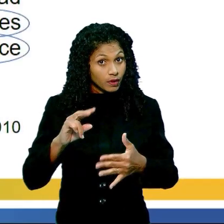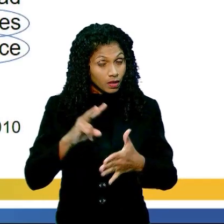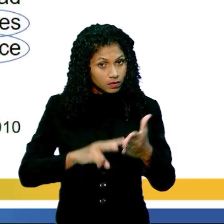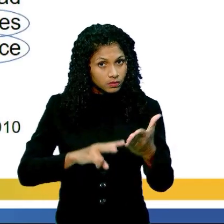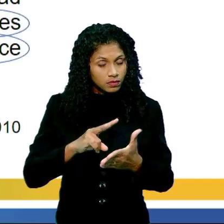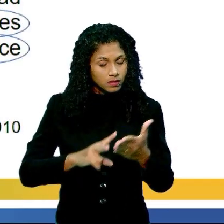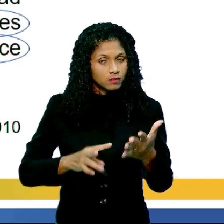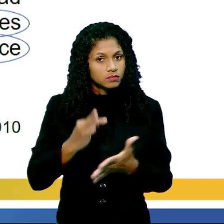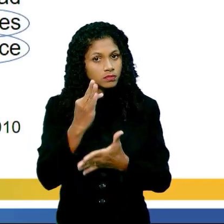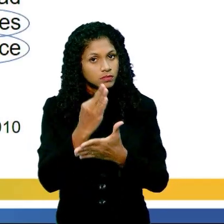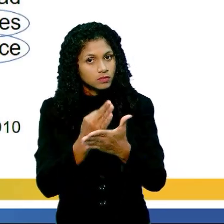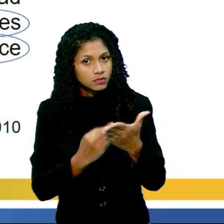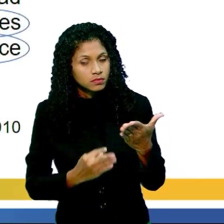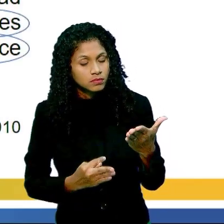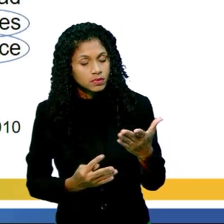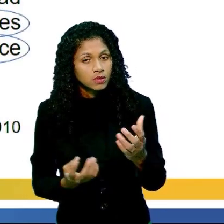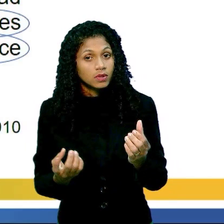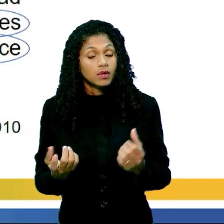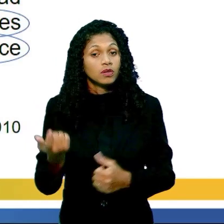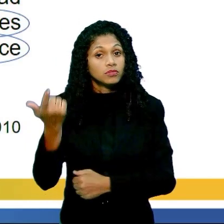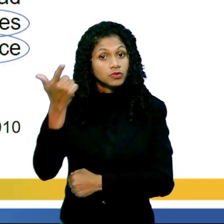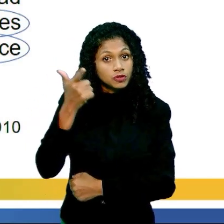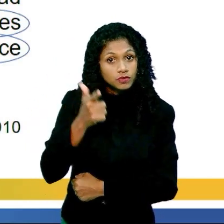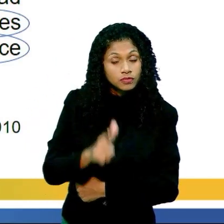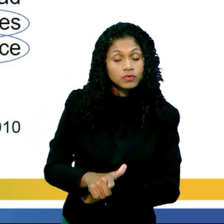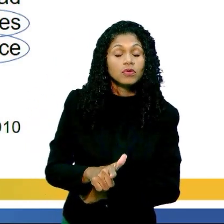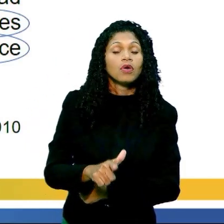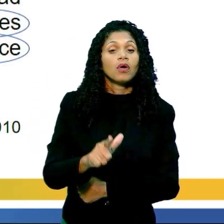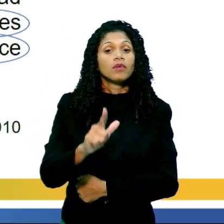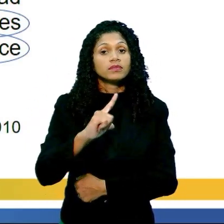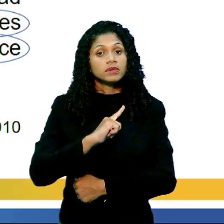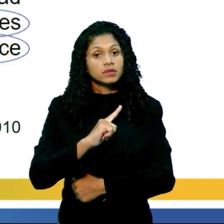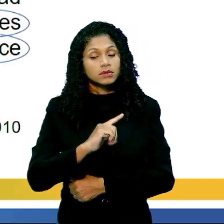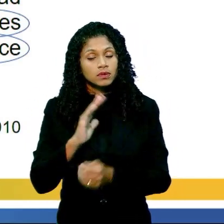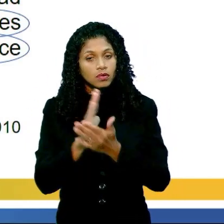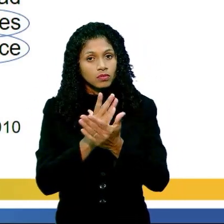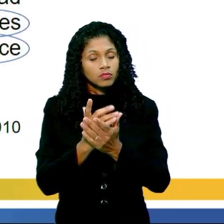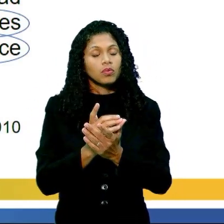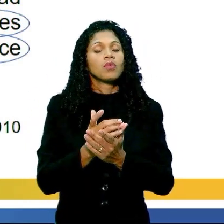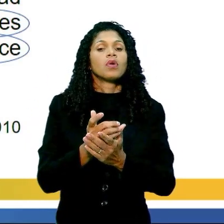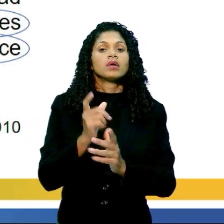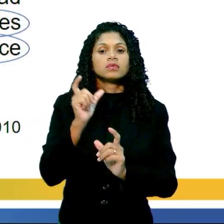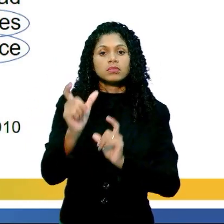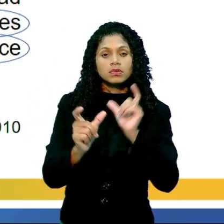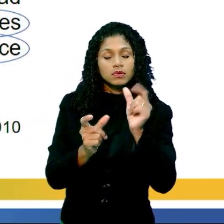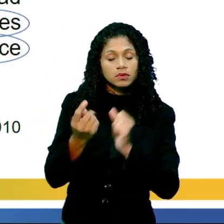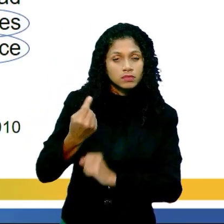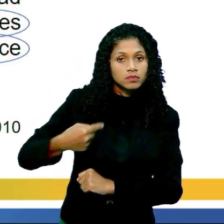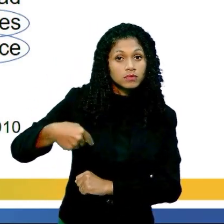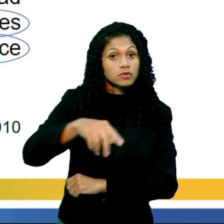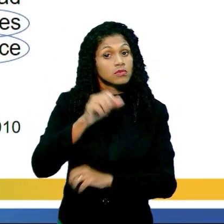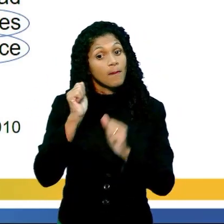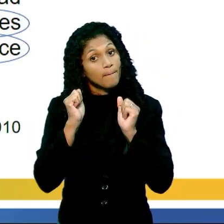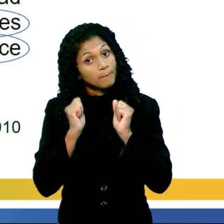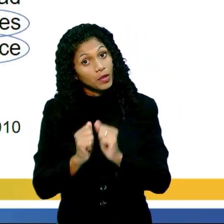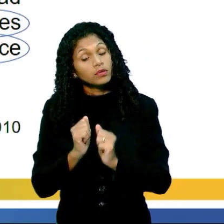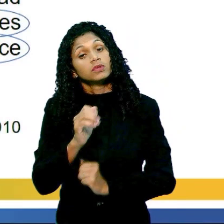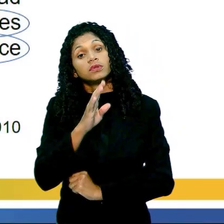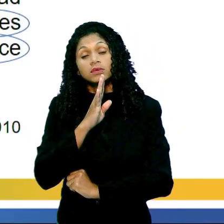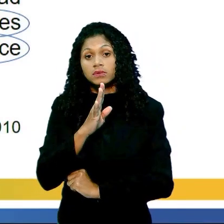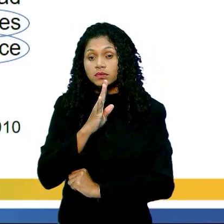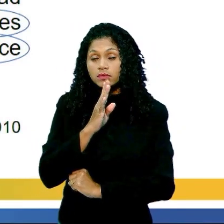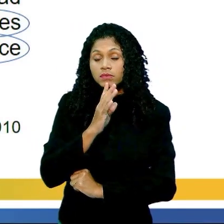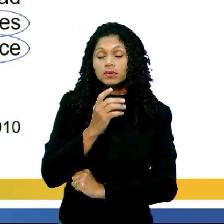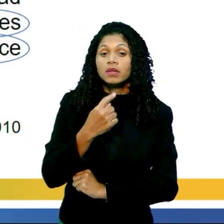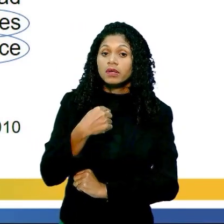texto. Novamente, nós temos algumas palavras que vocês podem conhecer, ok? Então, eu fiz a